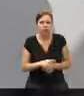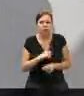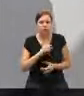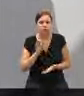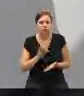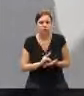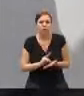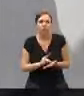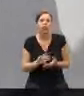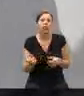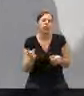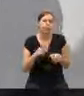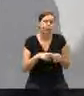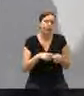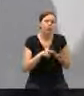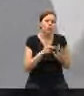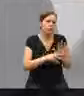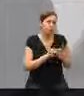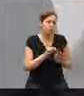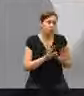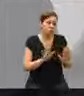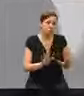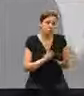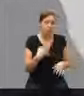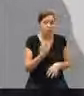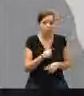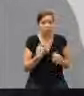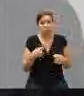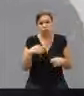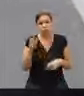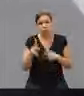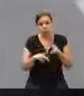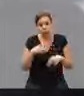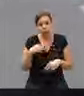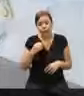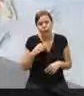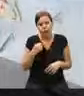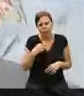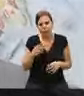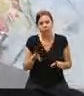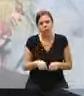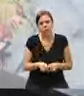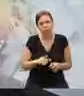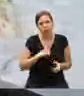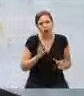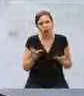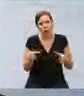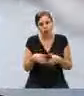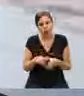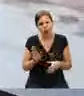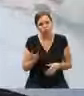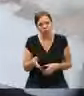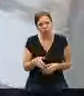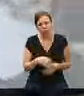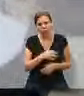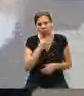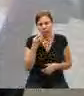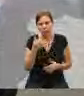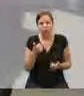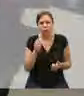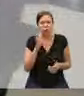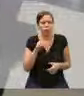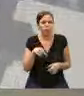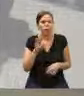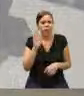todo revertido para os nossos projetos. Então a gente precisa de voluntários, apesar de termos um grupo bem bacana, mas